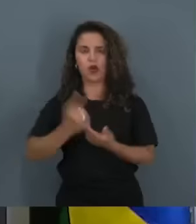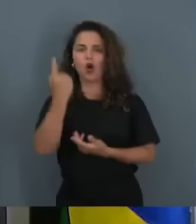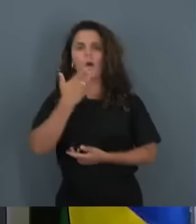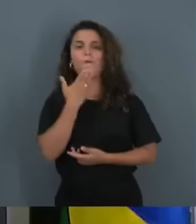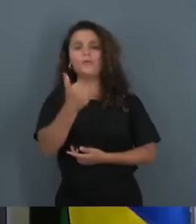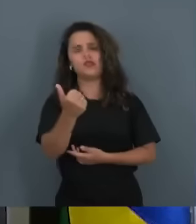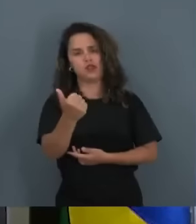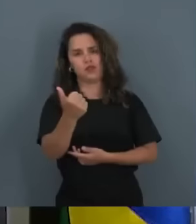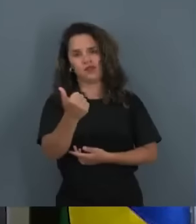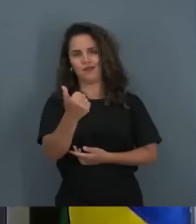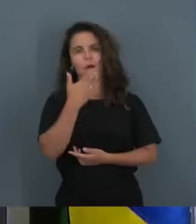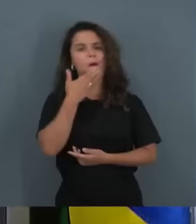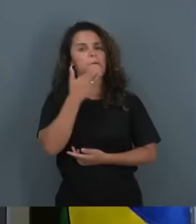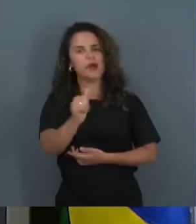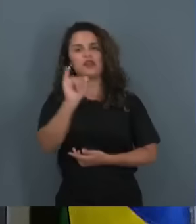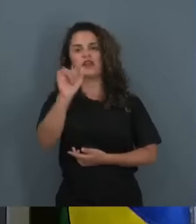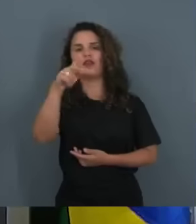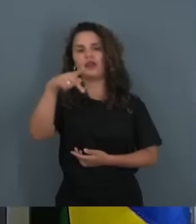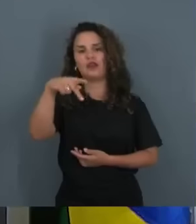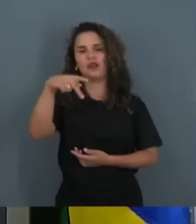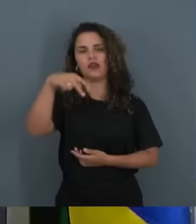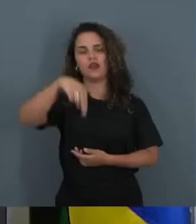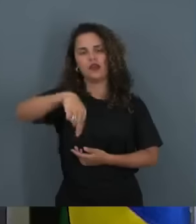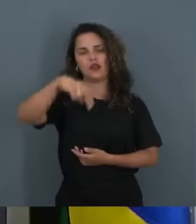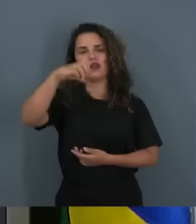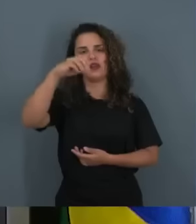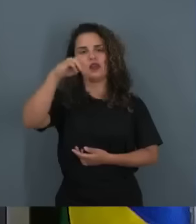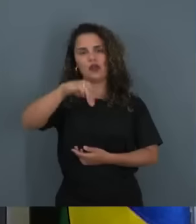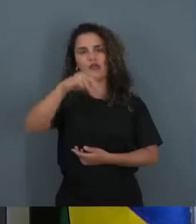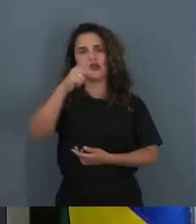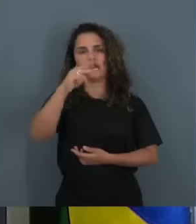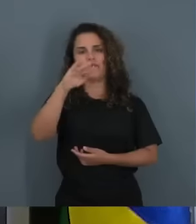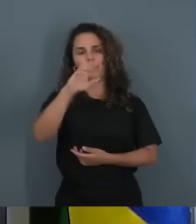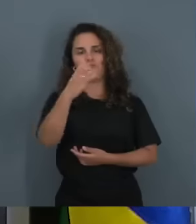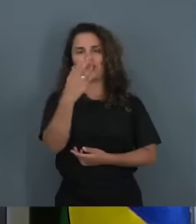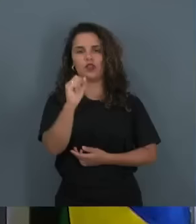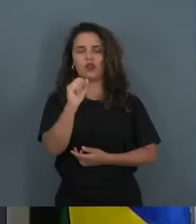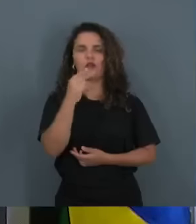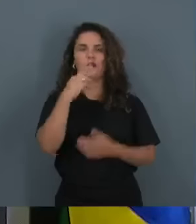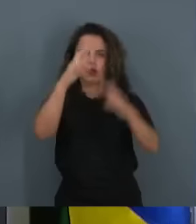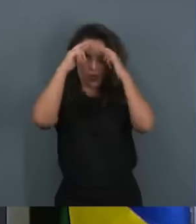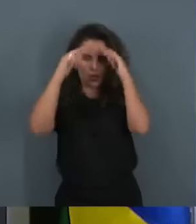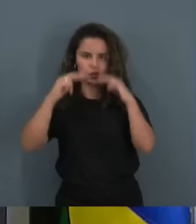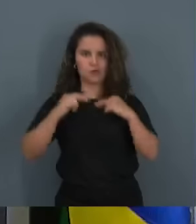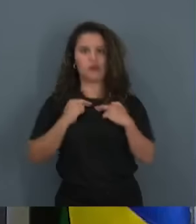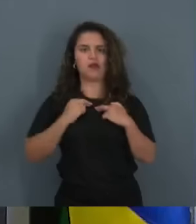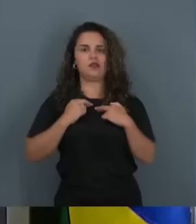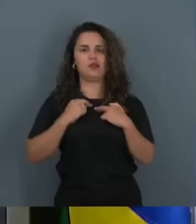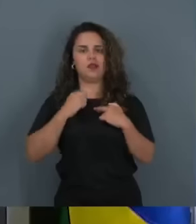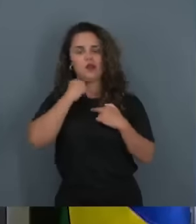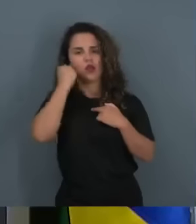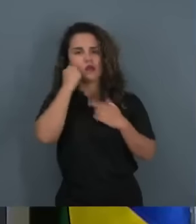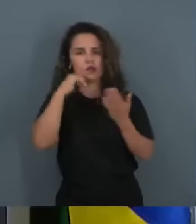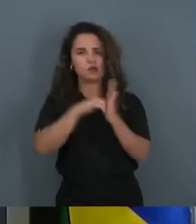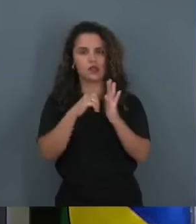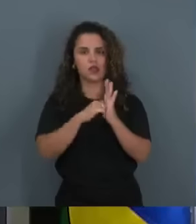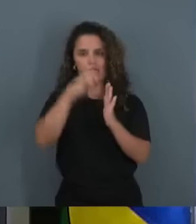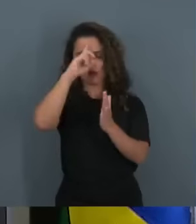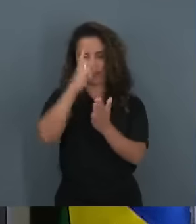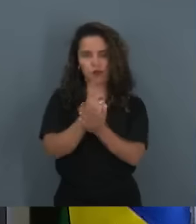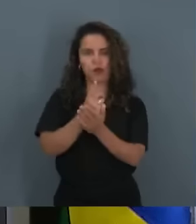disso, basta um, que voltava a democracia para o Brasil. Peraí, respeitar o Senado. O Senado se levantou, está cumprindo o seu dever, mas nem